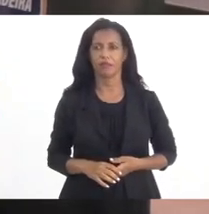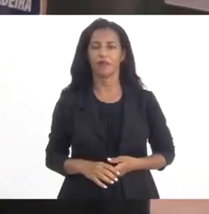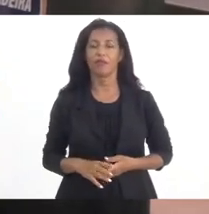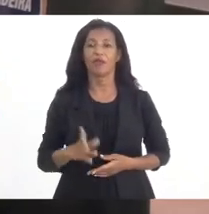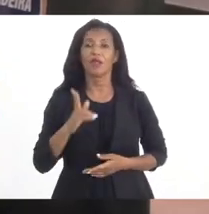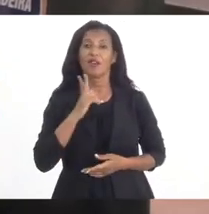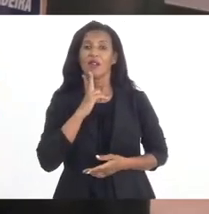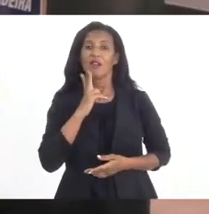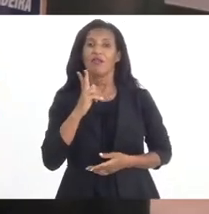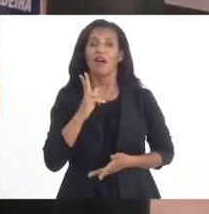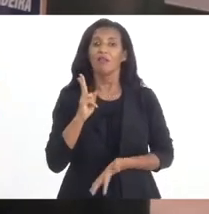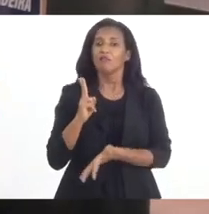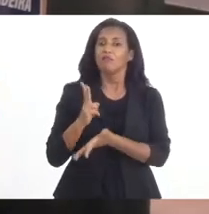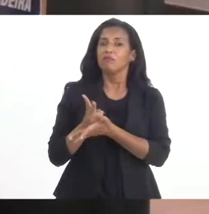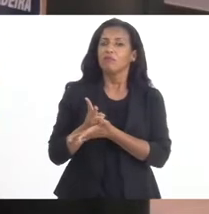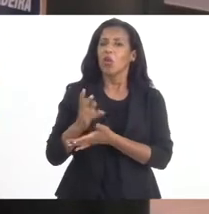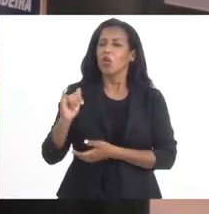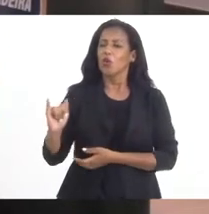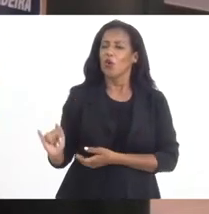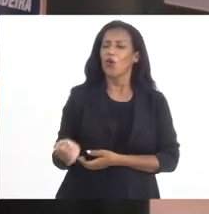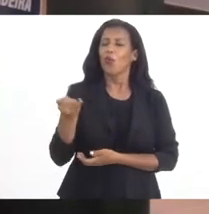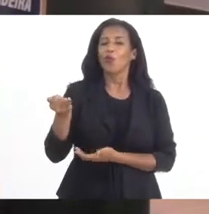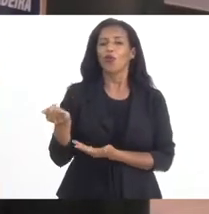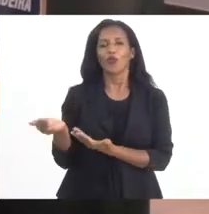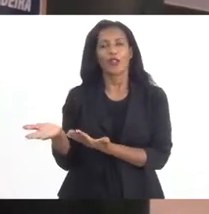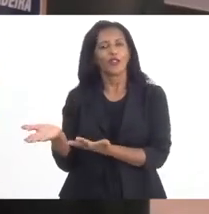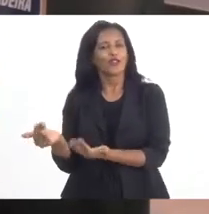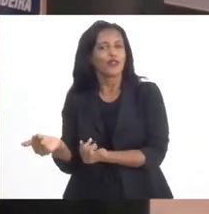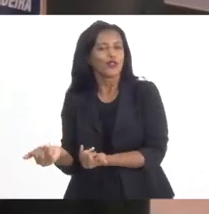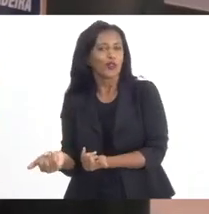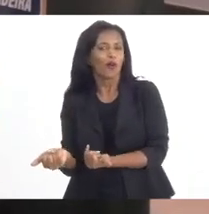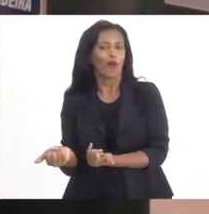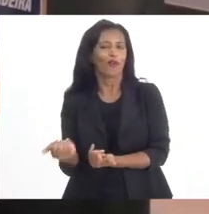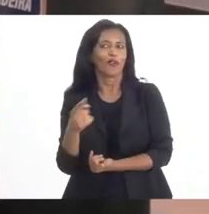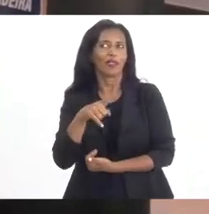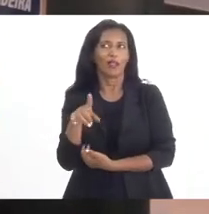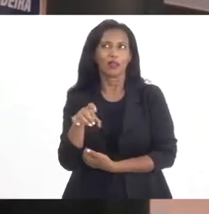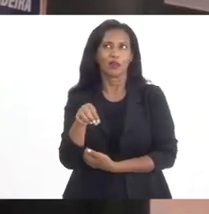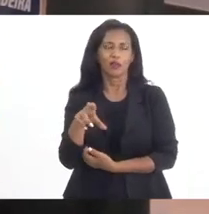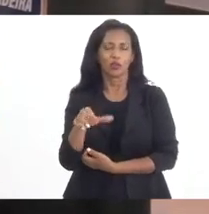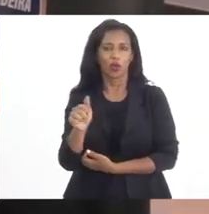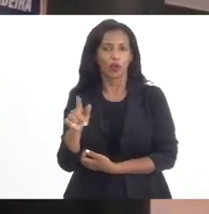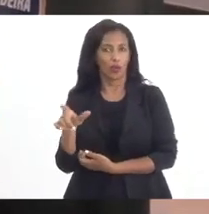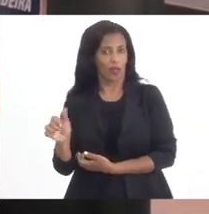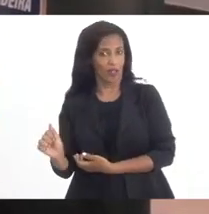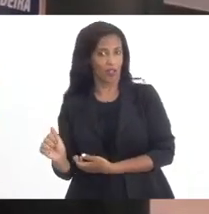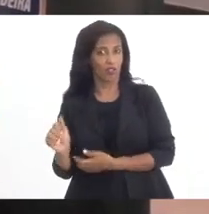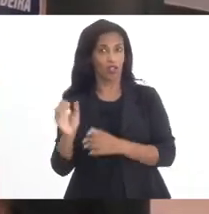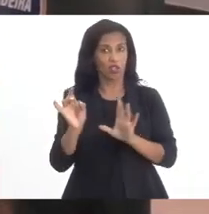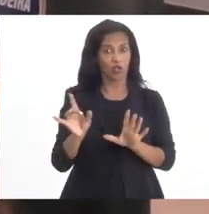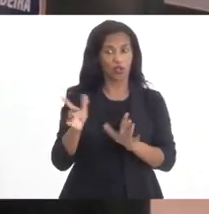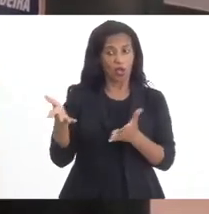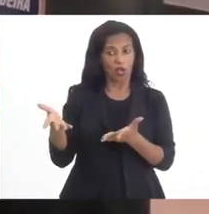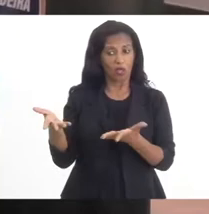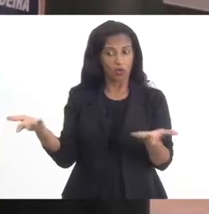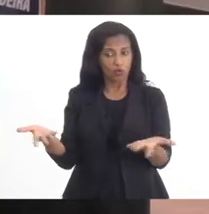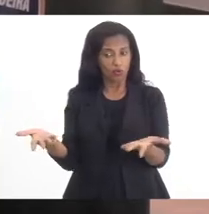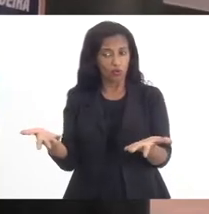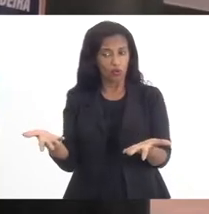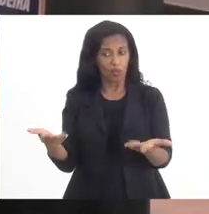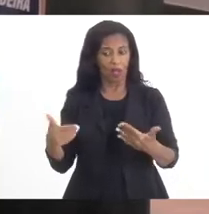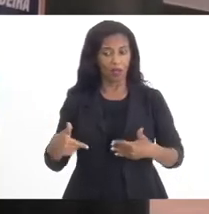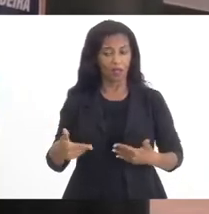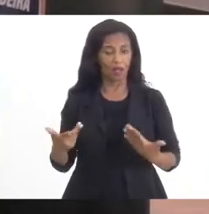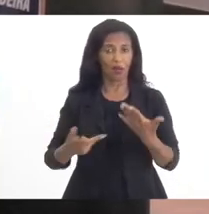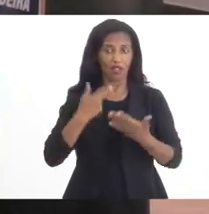Falam sempre em oportunidade para o jovem da Zona Oeste, mas o jovem da Zona Oeste está aqui agora e a gente está